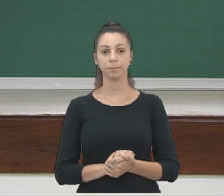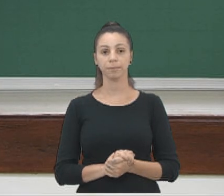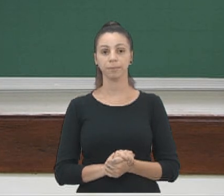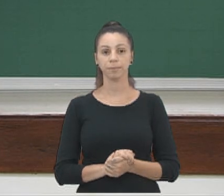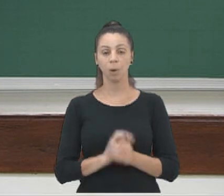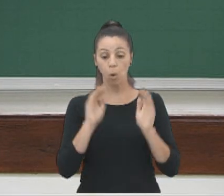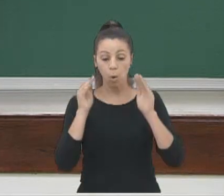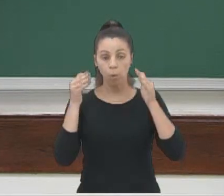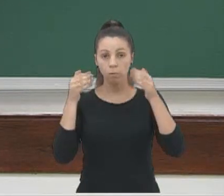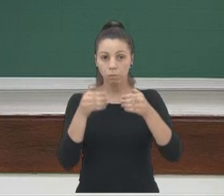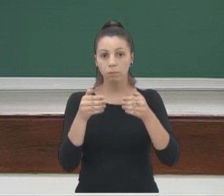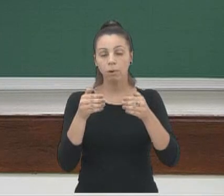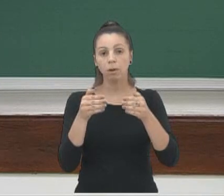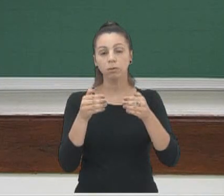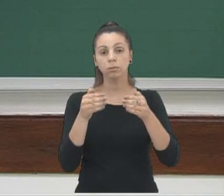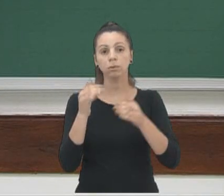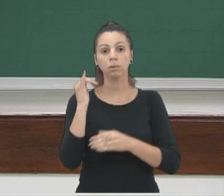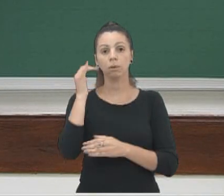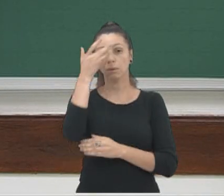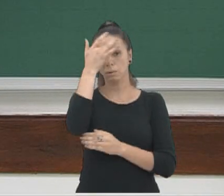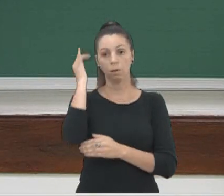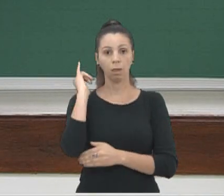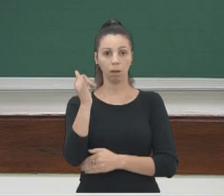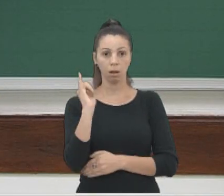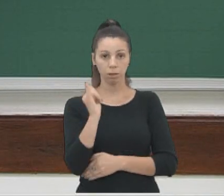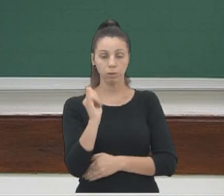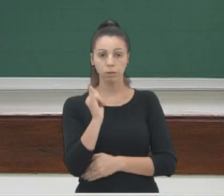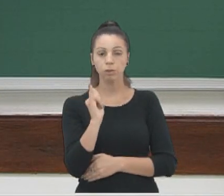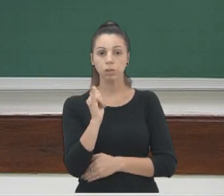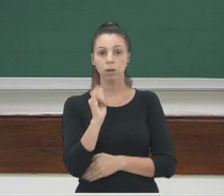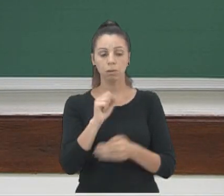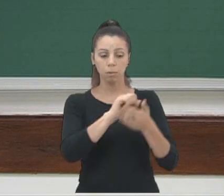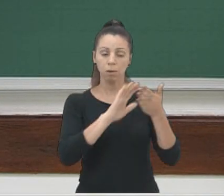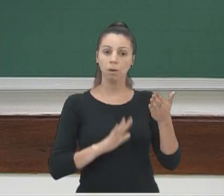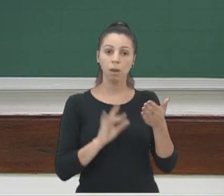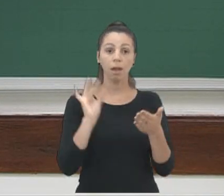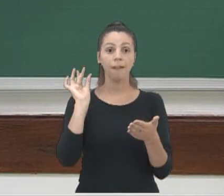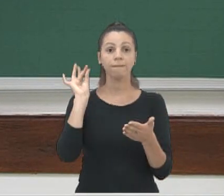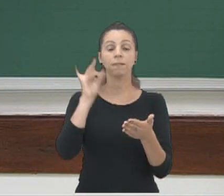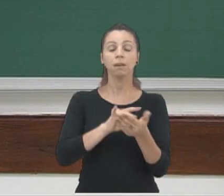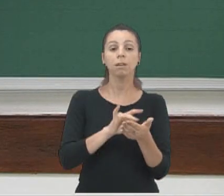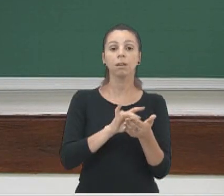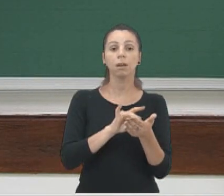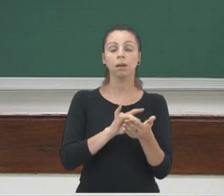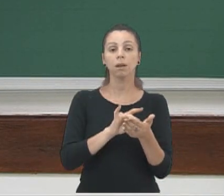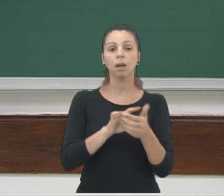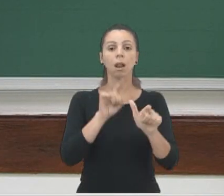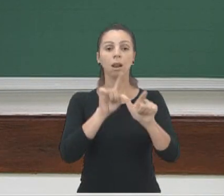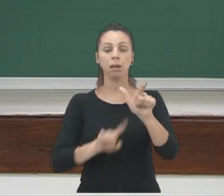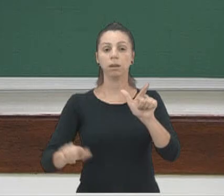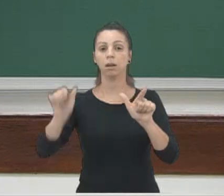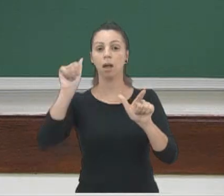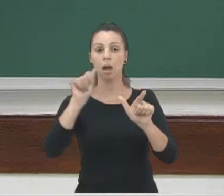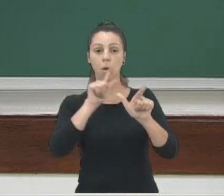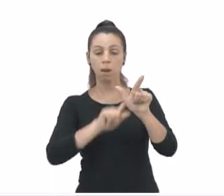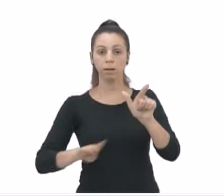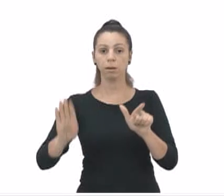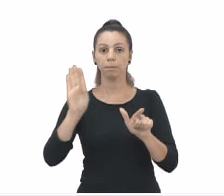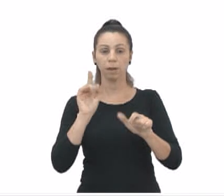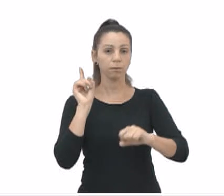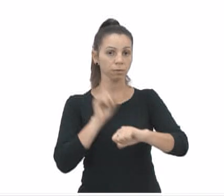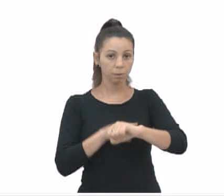um exercício rapidinho. É verdadeiro o quê? Letra A ou letra B? Um tempo para